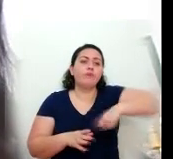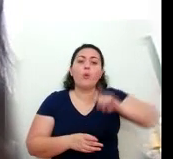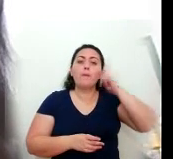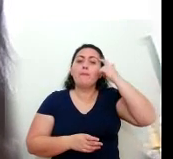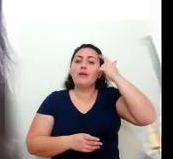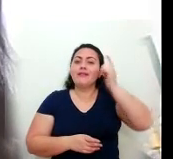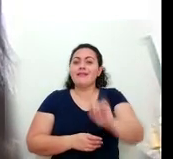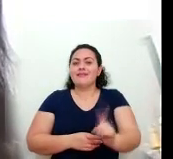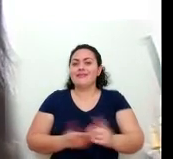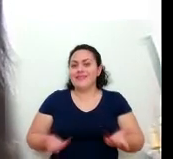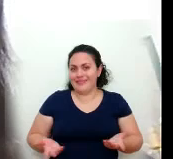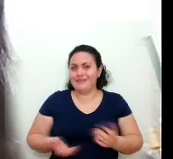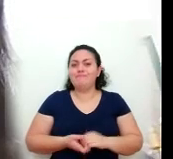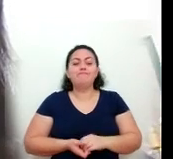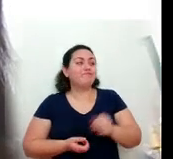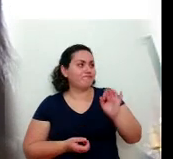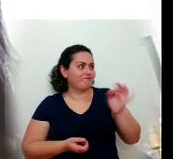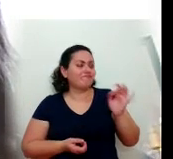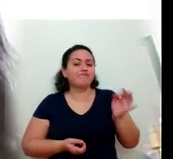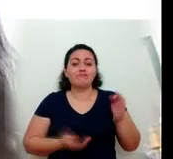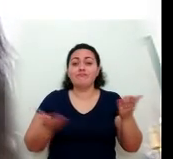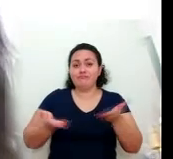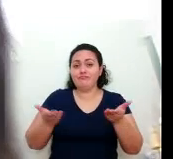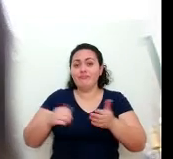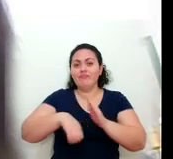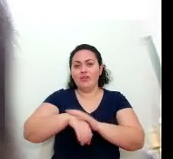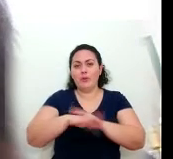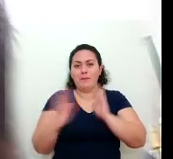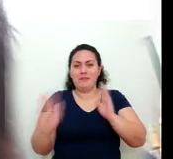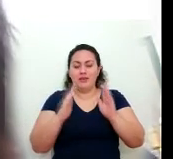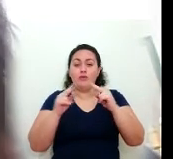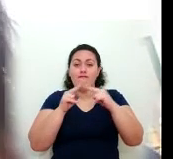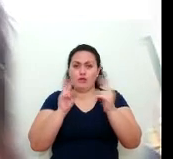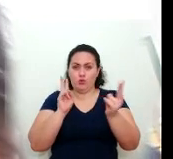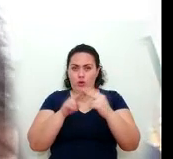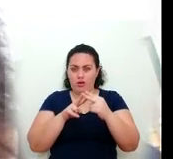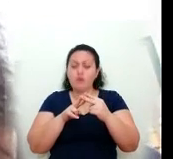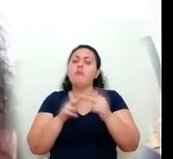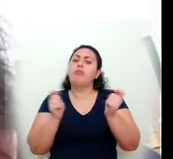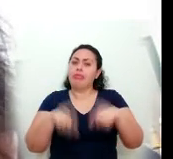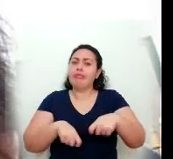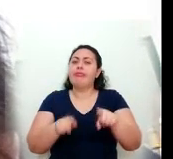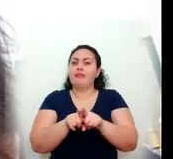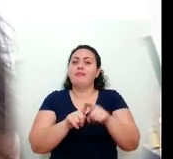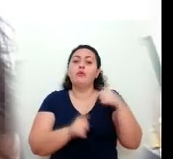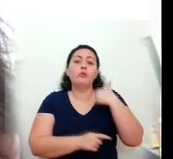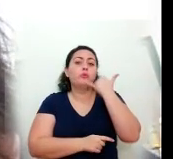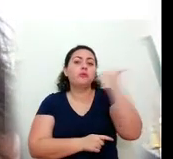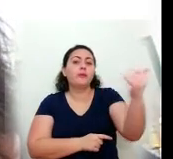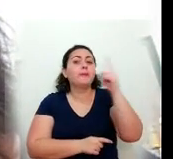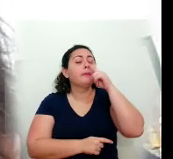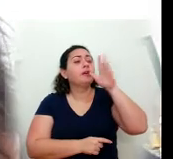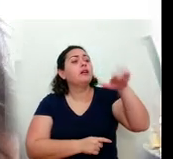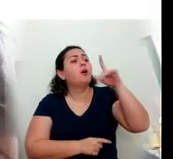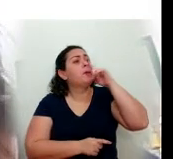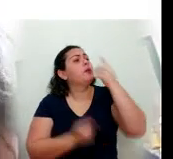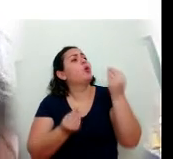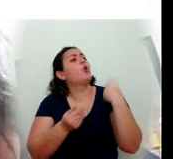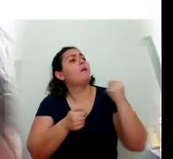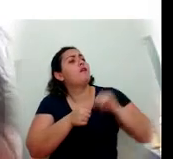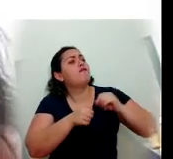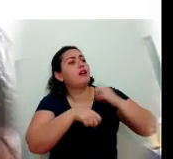assim, né? Ou mesmo agora, desse jeito virtual, também poder ligar para a mãe e dizer como é que eu faço e a mãe